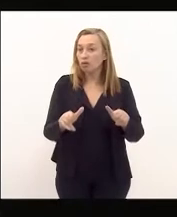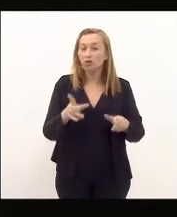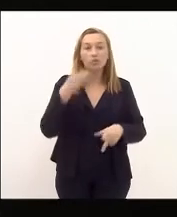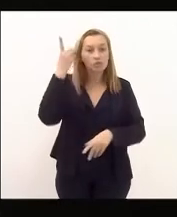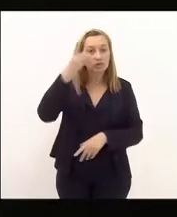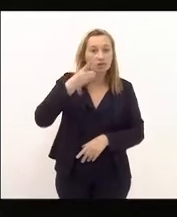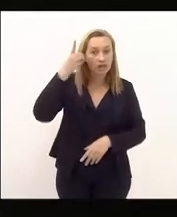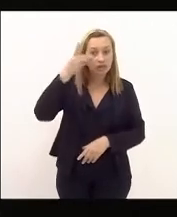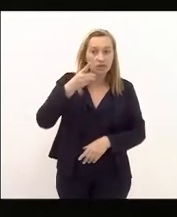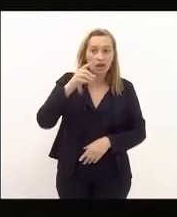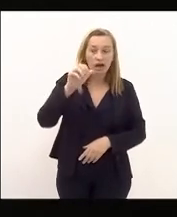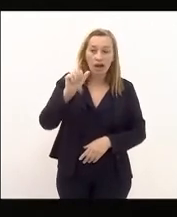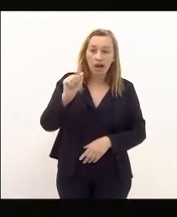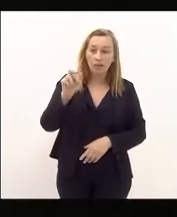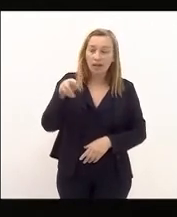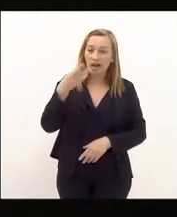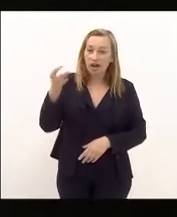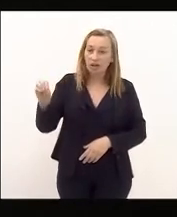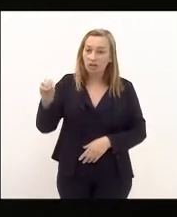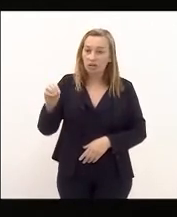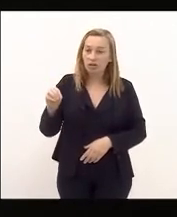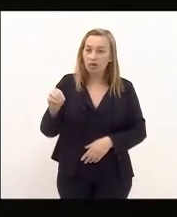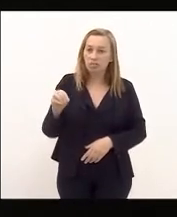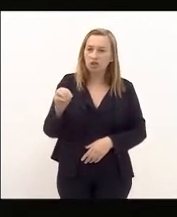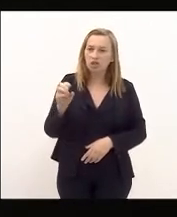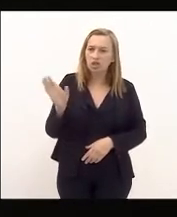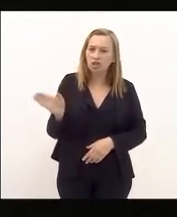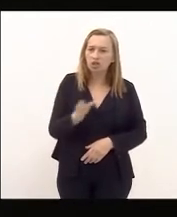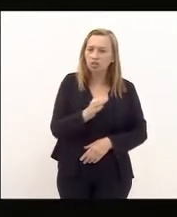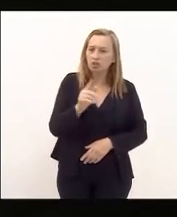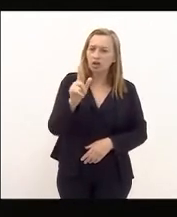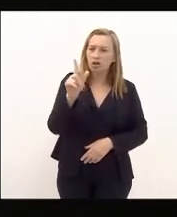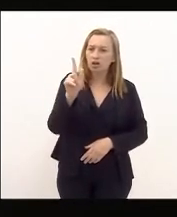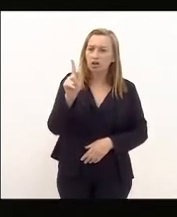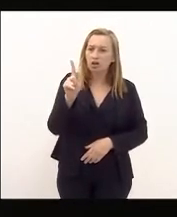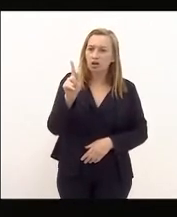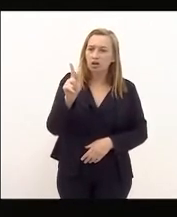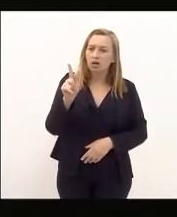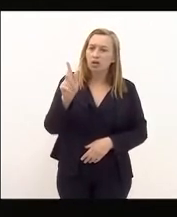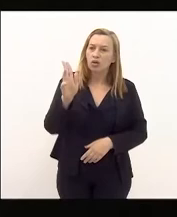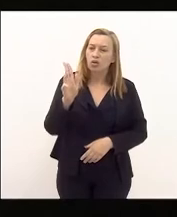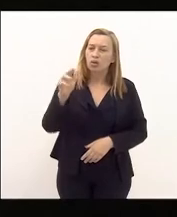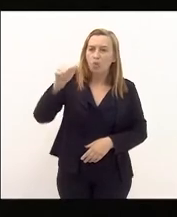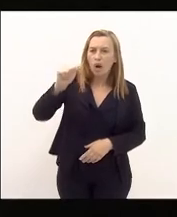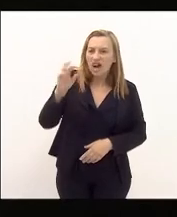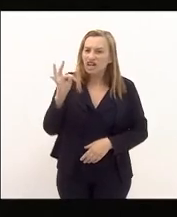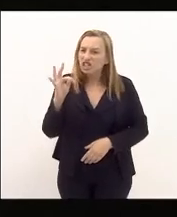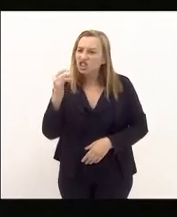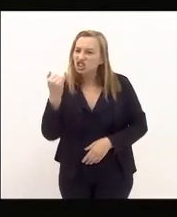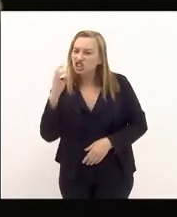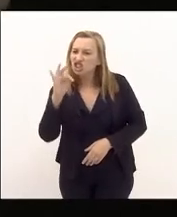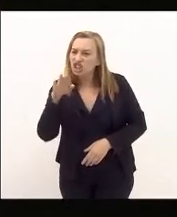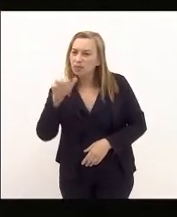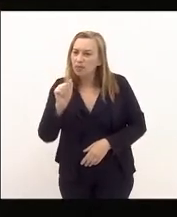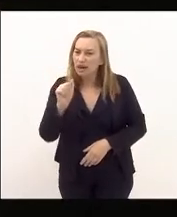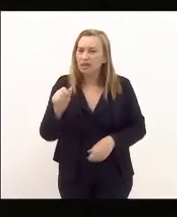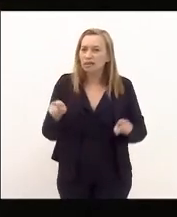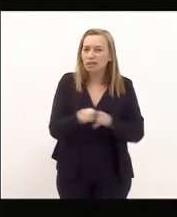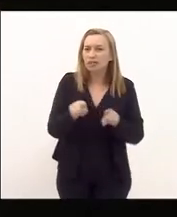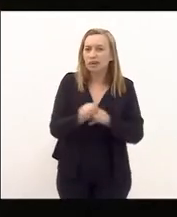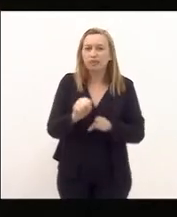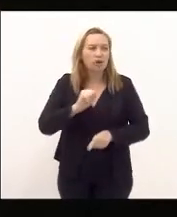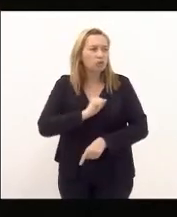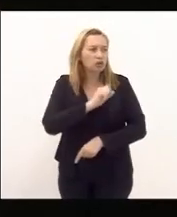Marcos Abraão, lá em Guaxindiba, que é um complexo de presídios também em São Gonçalo.